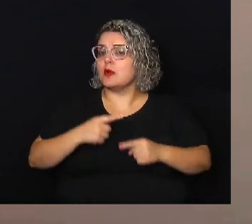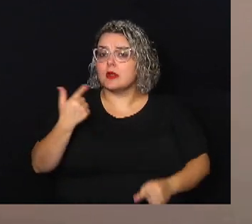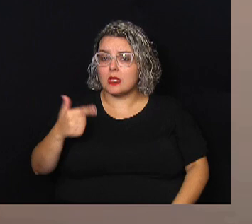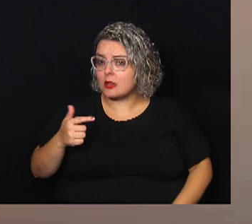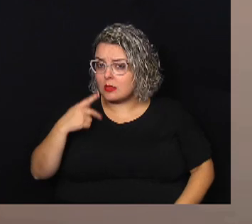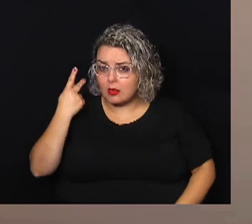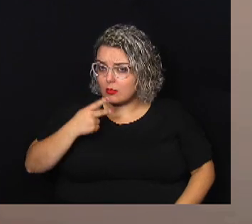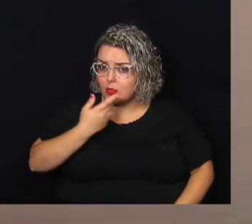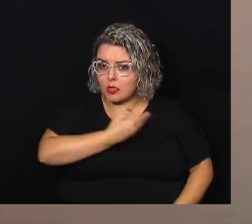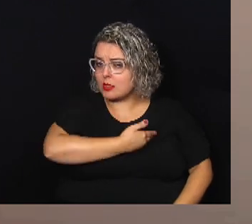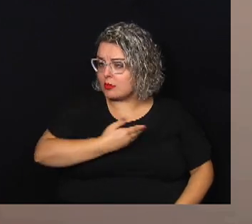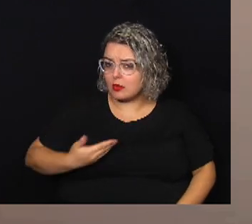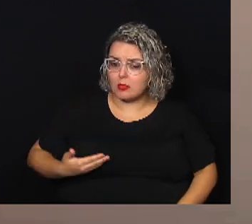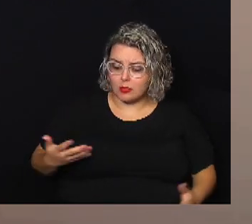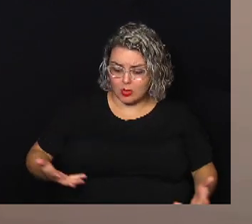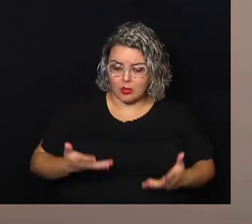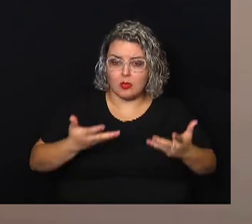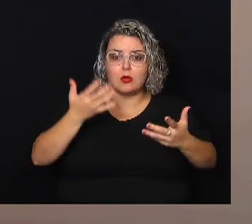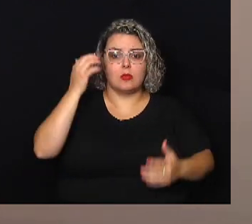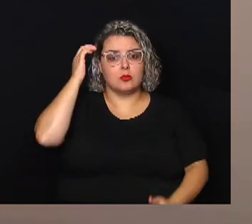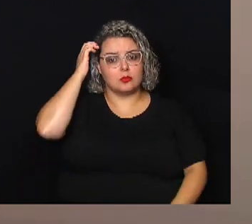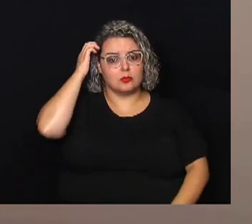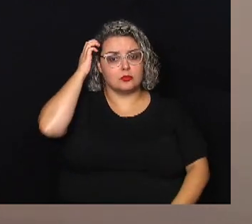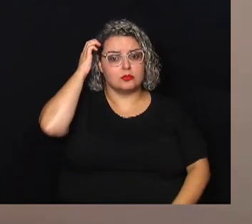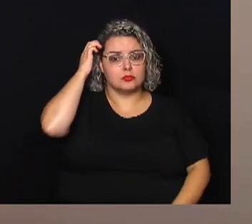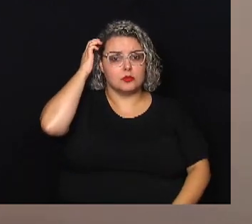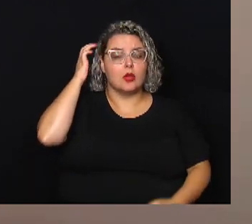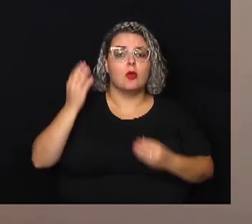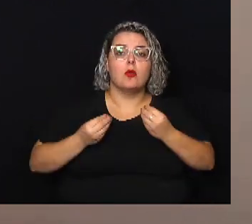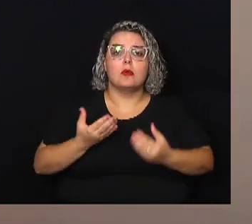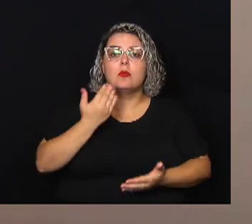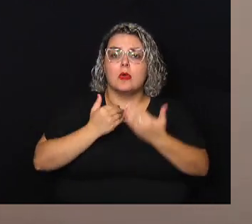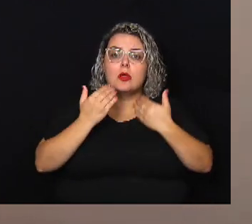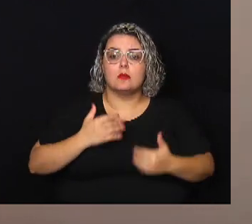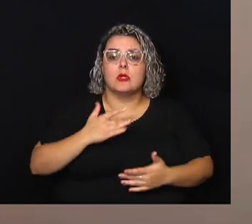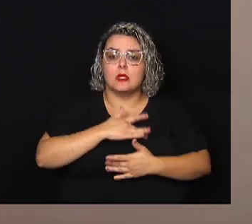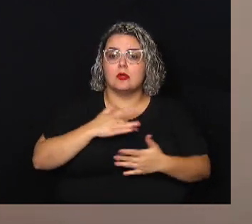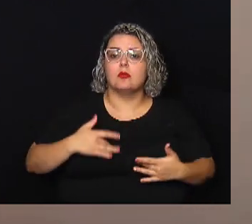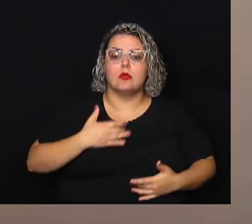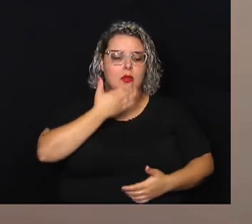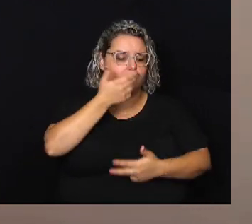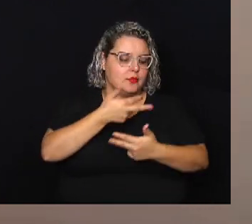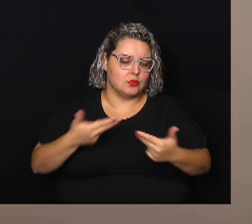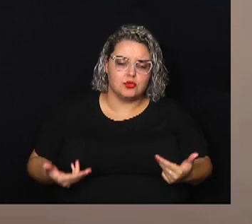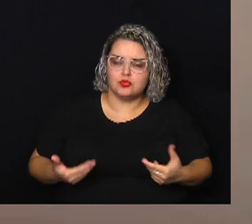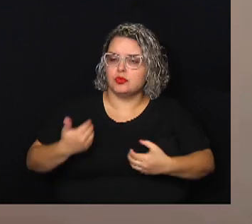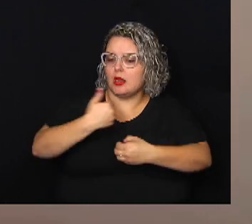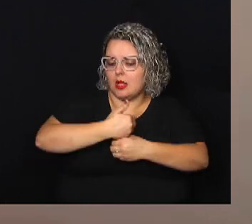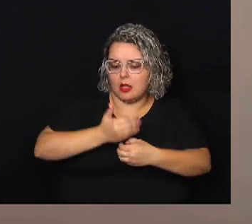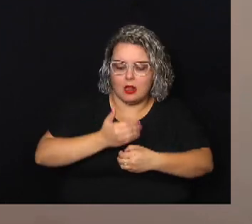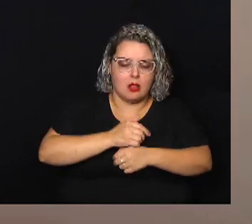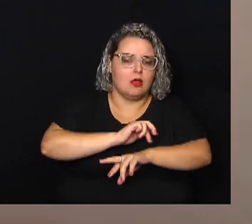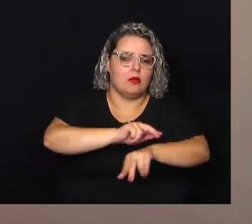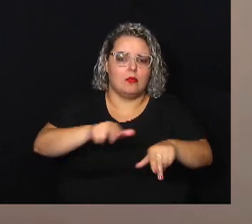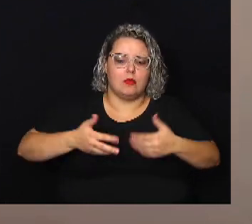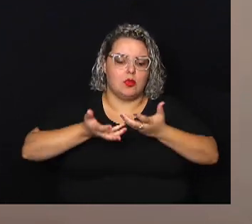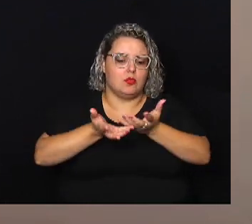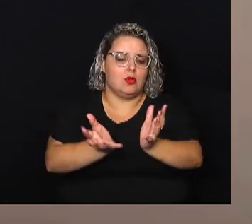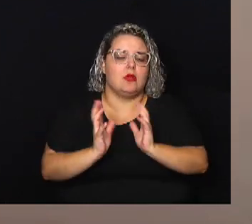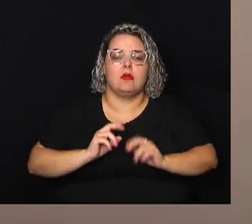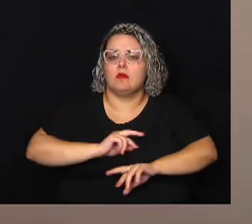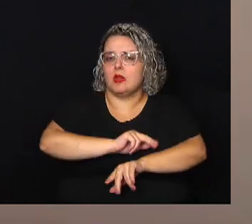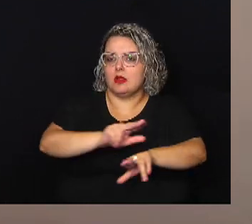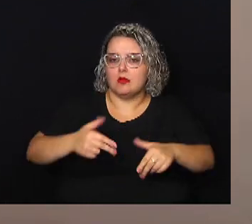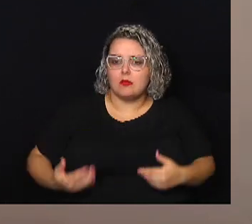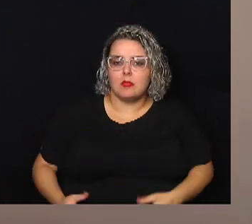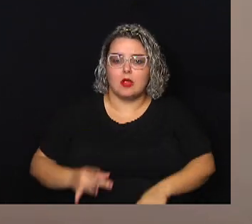de incentivo a uma alimentação saudável? Fruta, legumes, verduras, carnes de boa qualidade, com